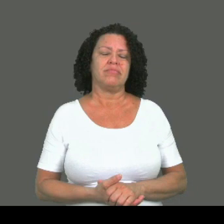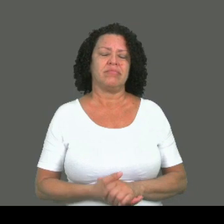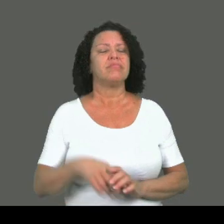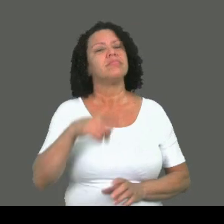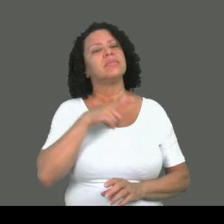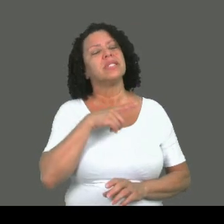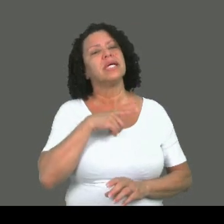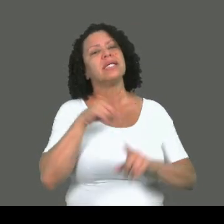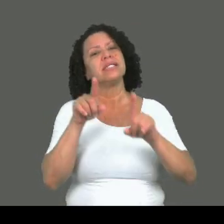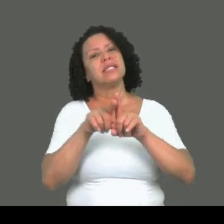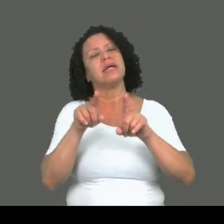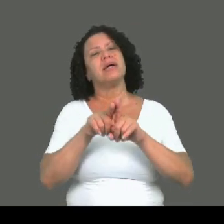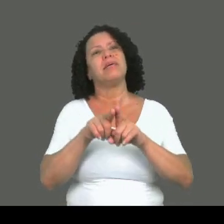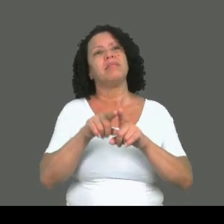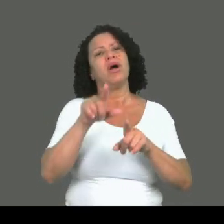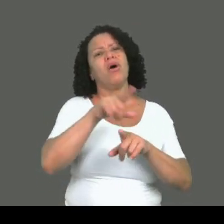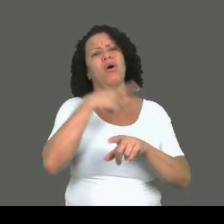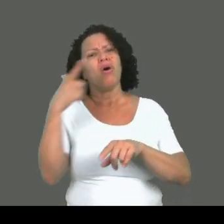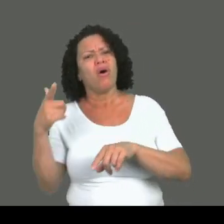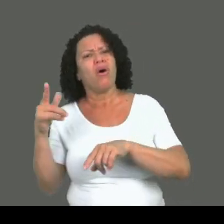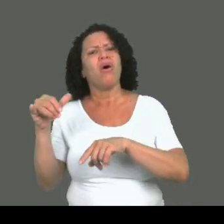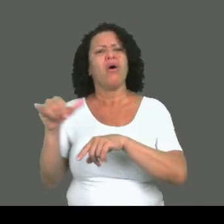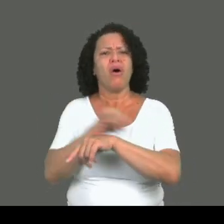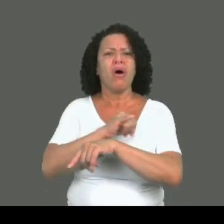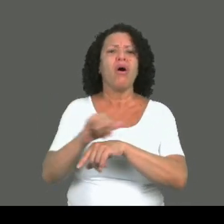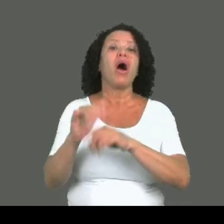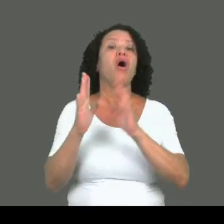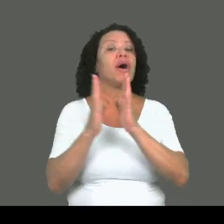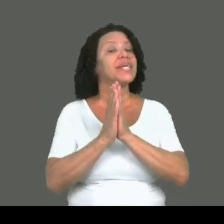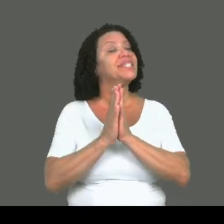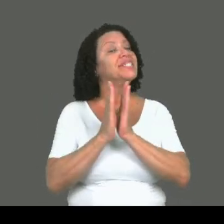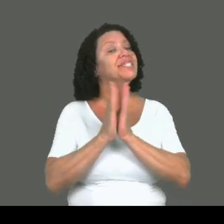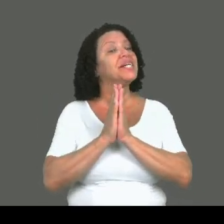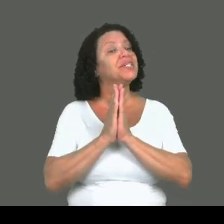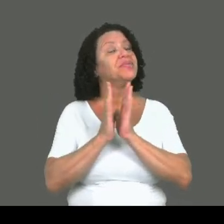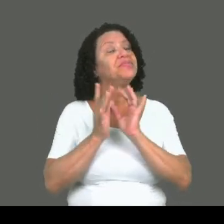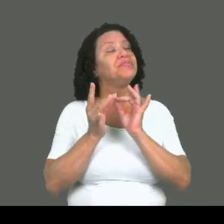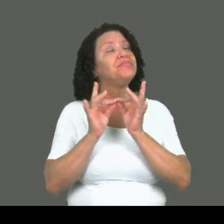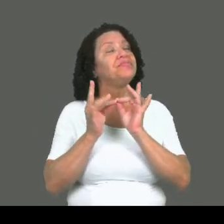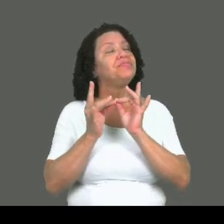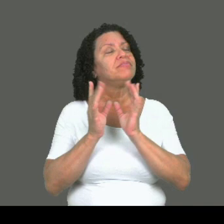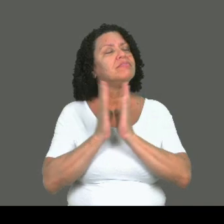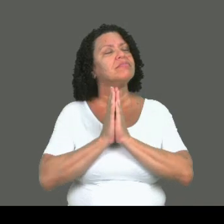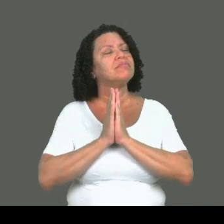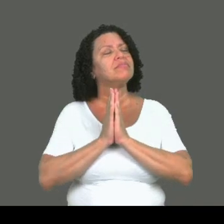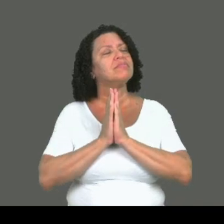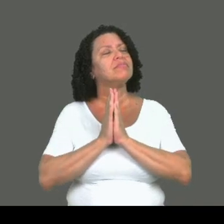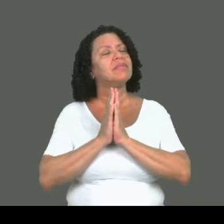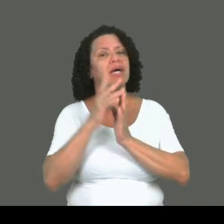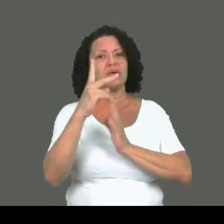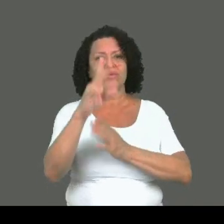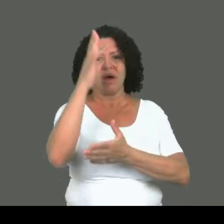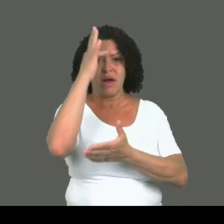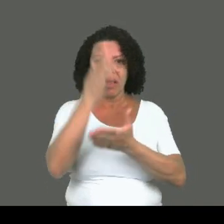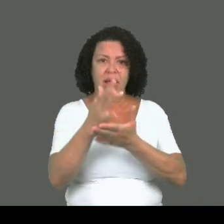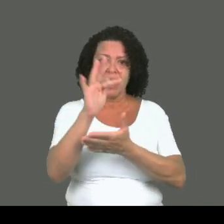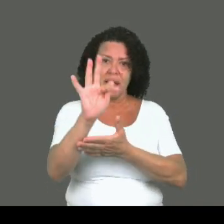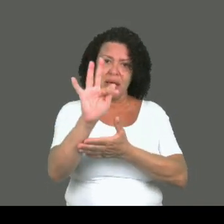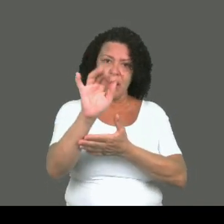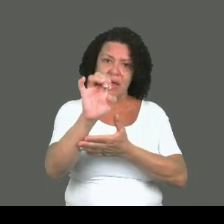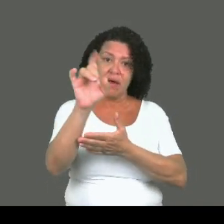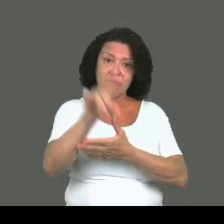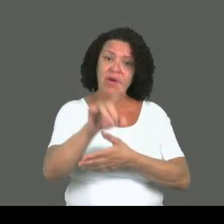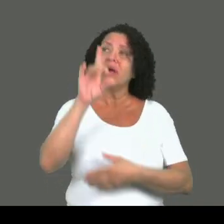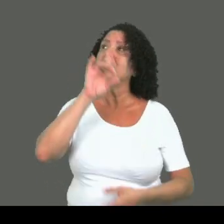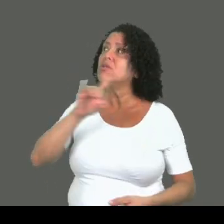Existem também outras alternativas, que seria a oração, da gente estar conectada com a nossa fé, né, com o nosso divino.